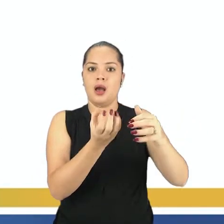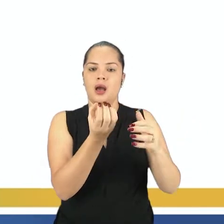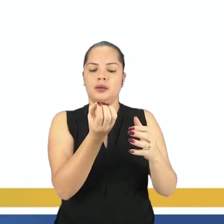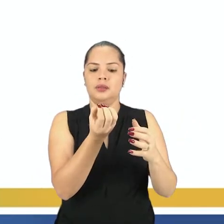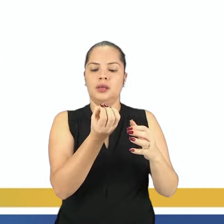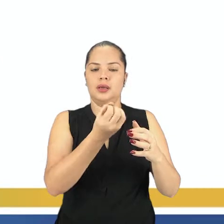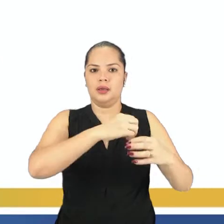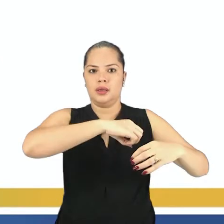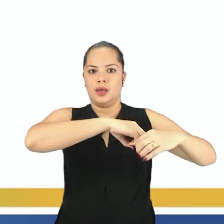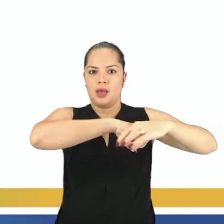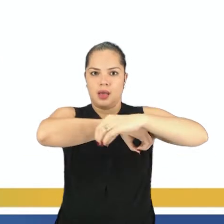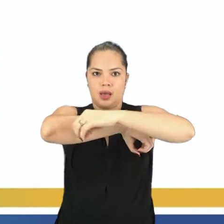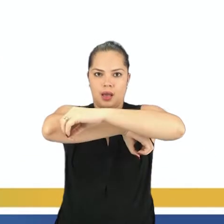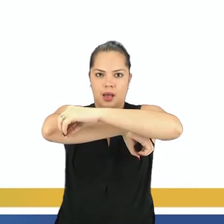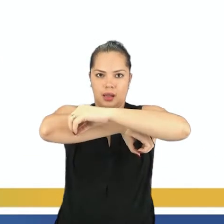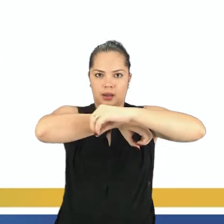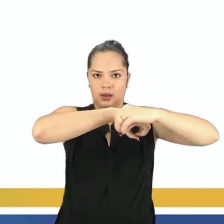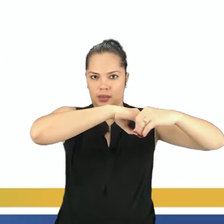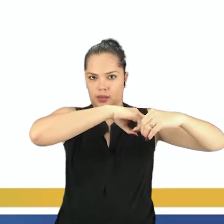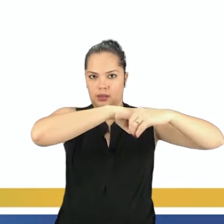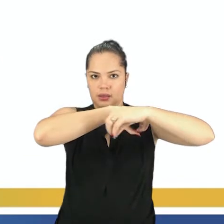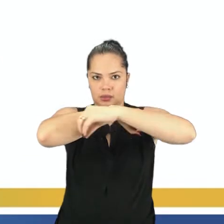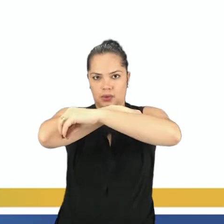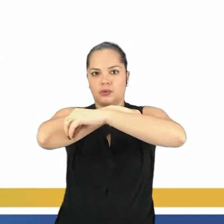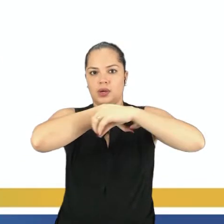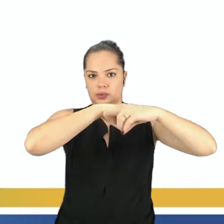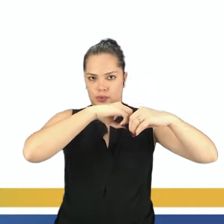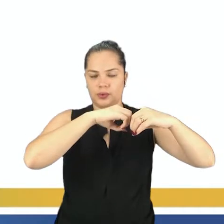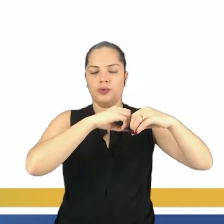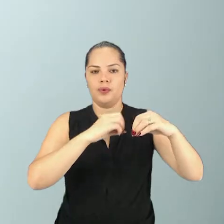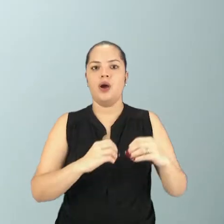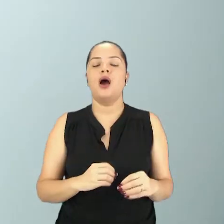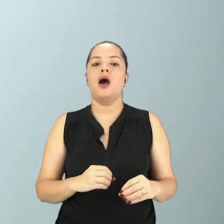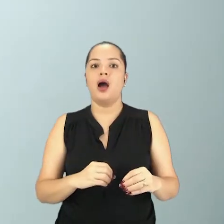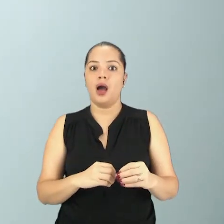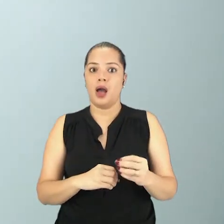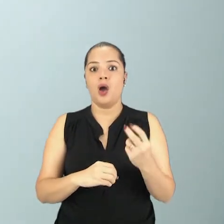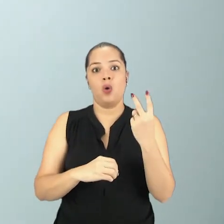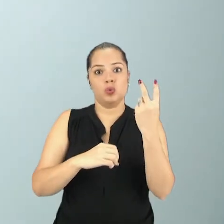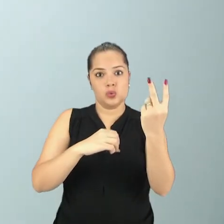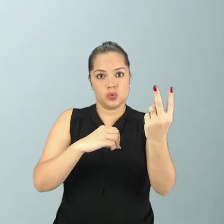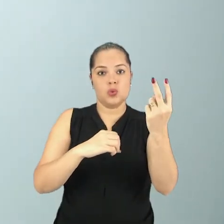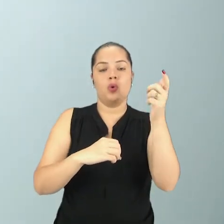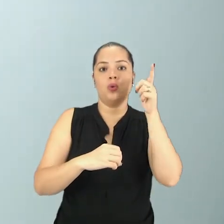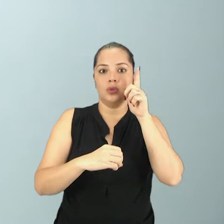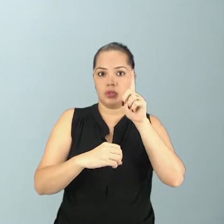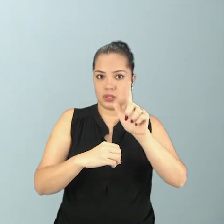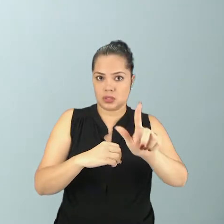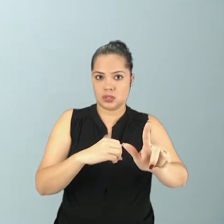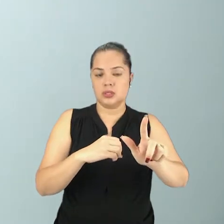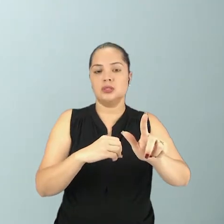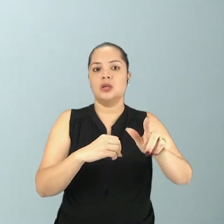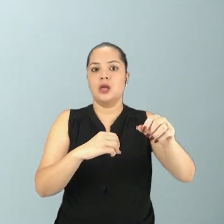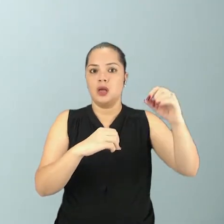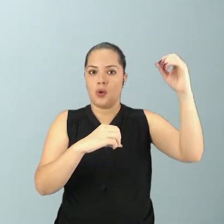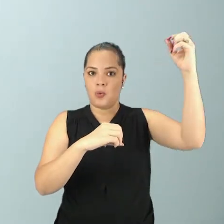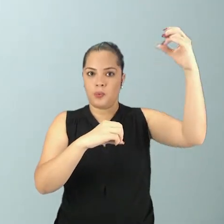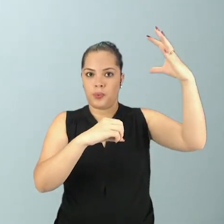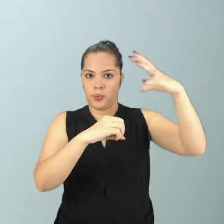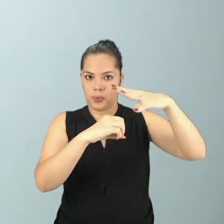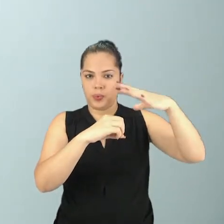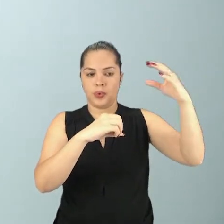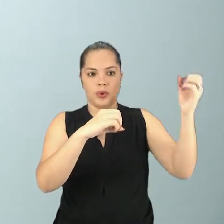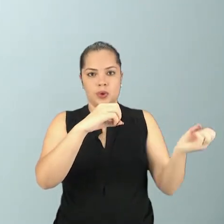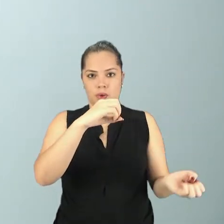tão inclinada, tá? Por ela não estar inclinada, os dois hemisférios vão receber a mesma quantidade de energia, tá? Esse é o equinócio, tá?